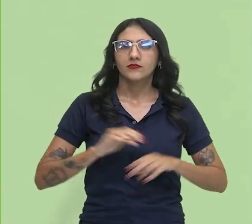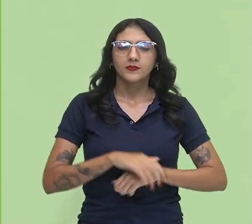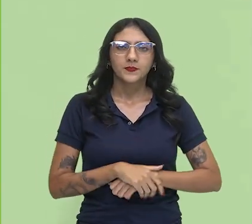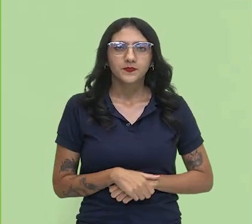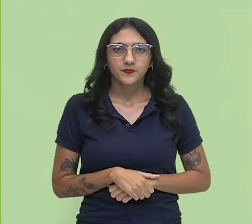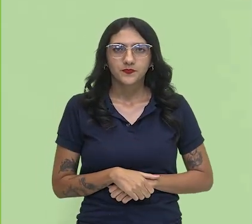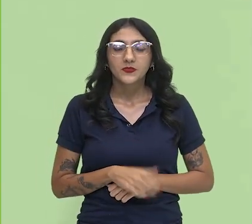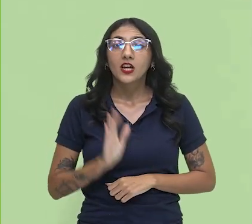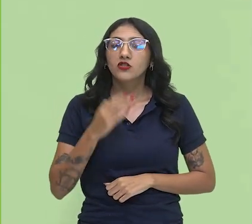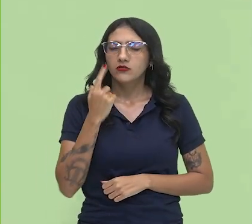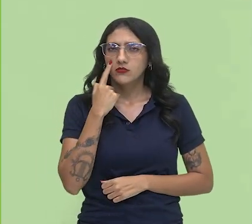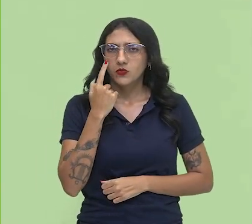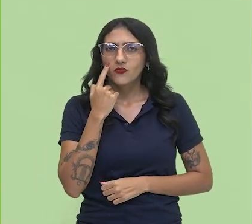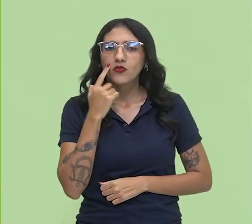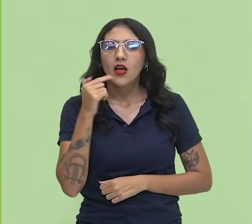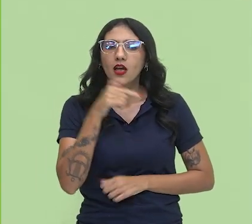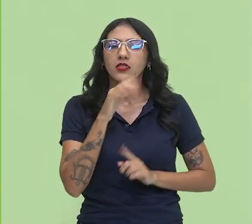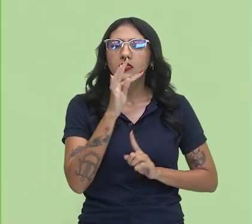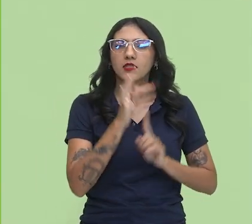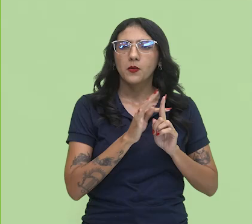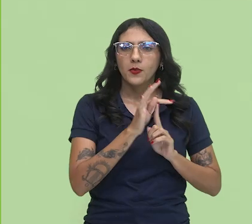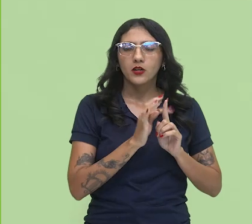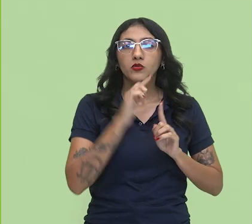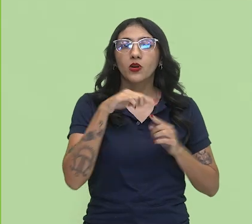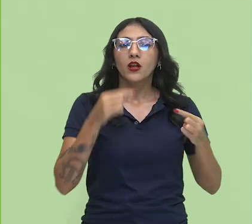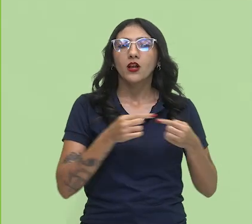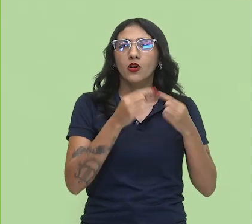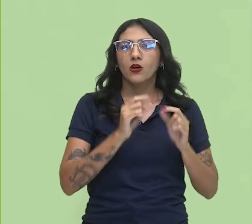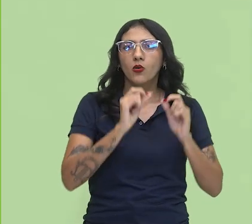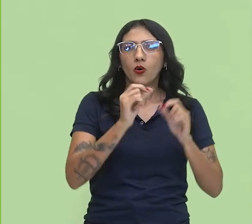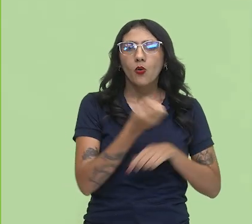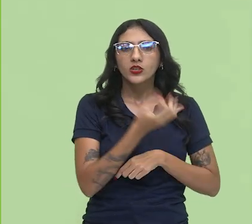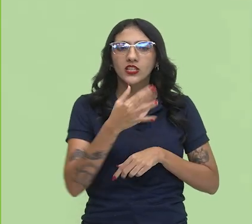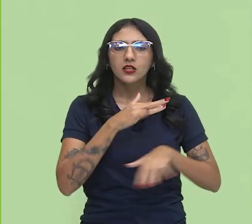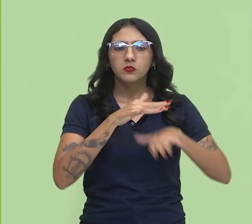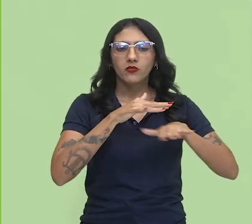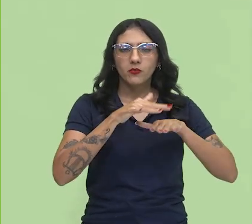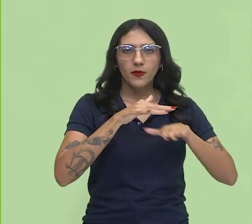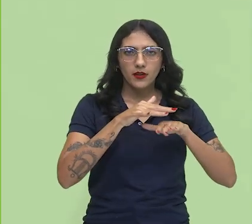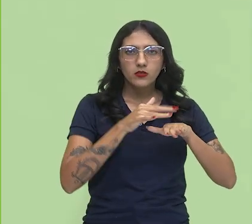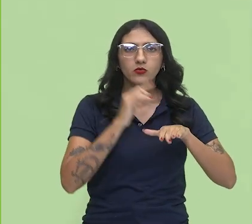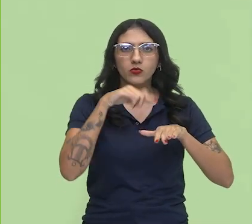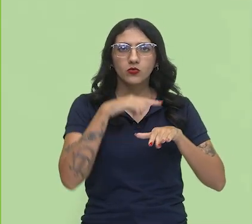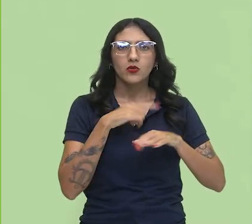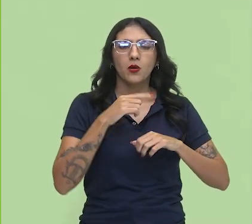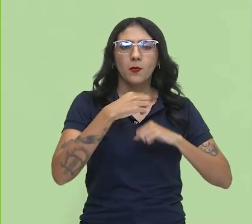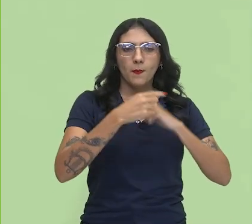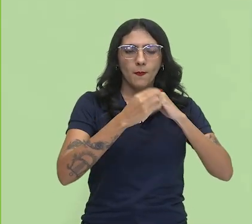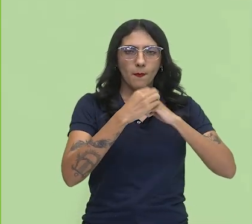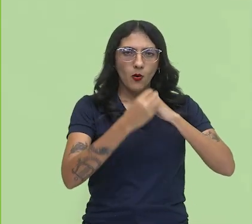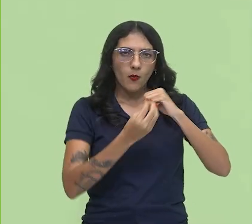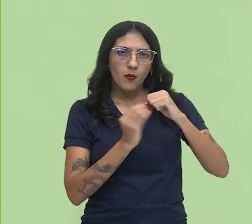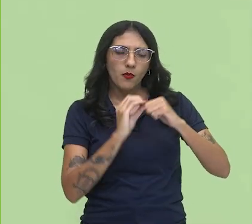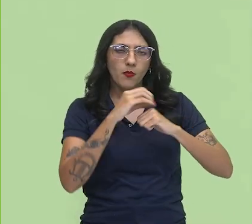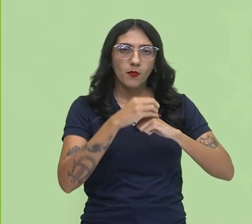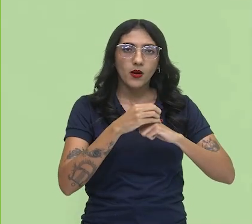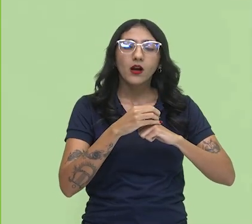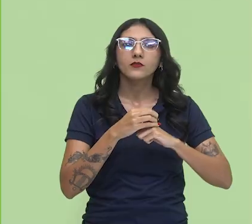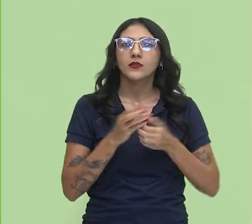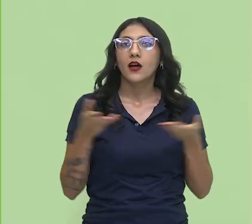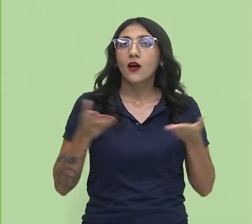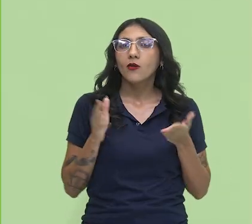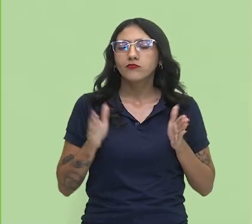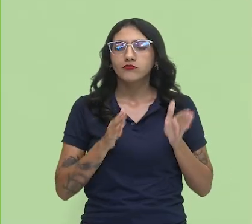a temperatura está associada ao nível de agitação das moléculas de um corpo, agora vamos saber